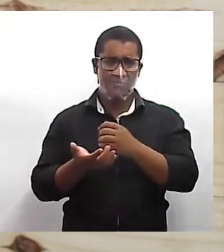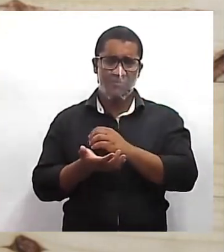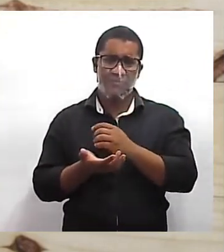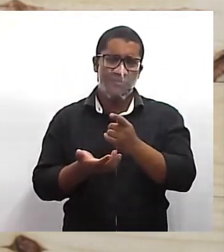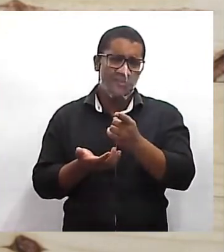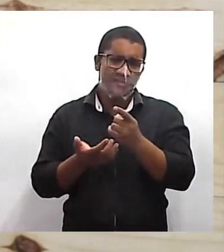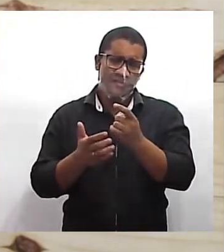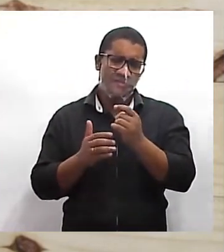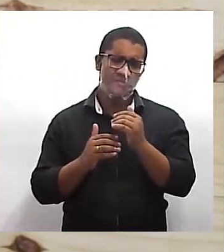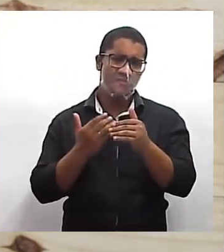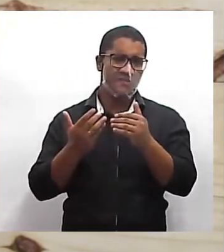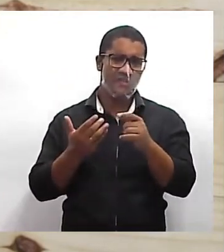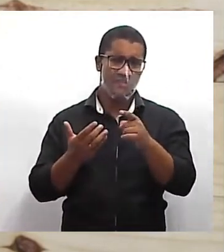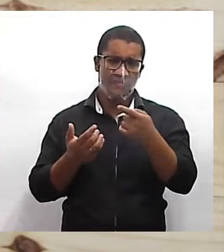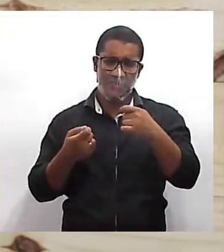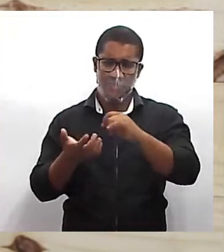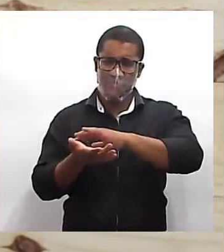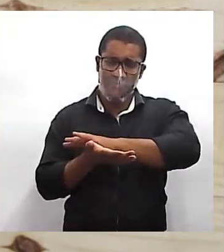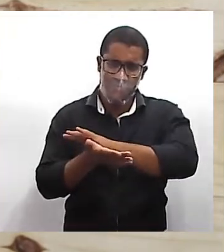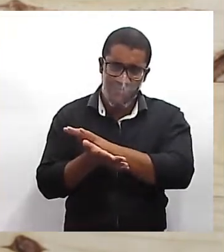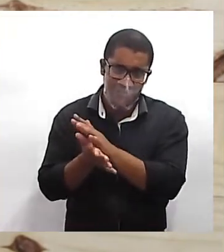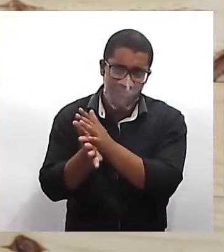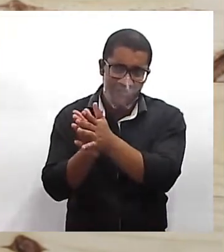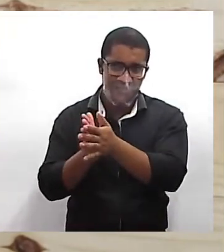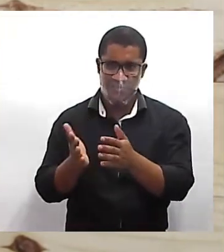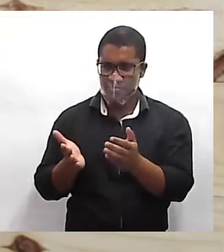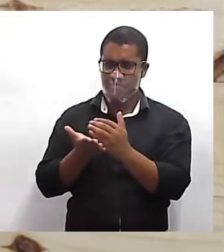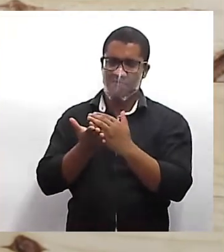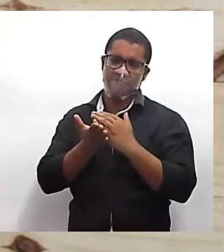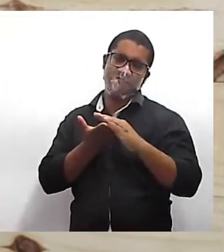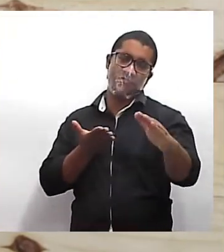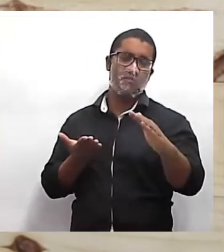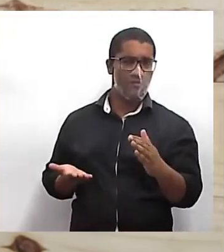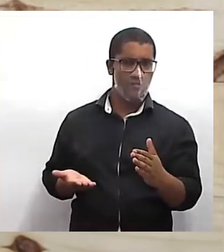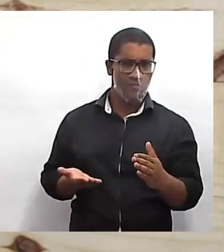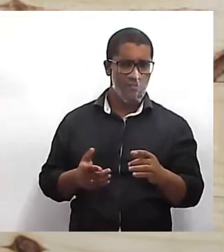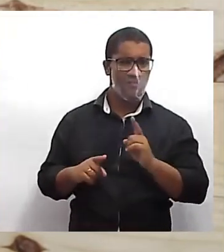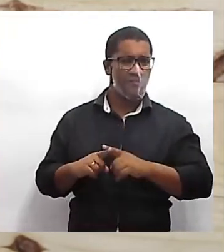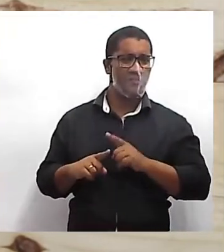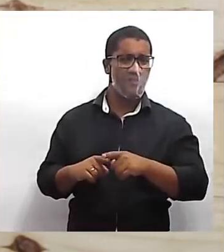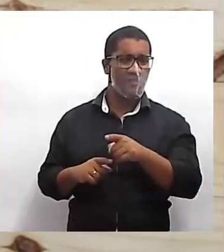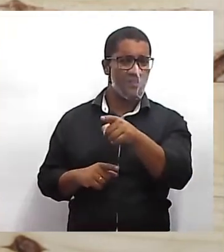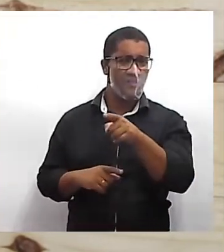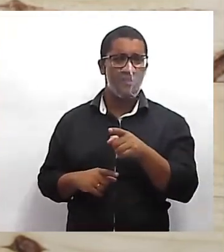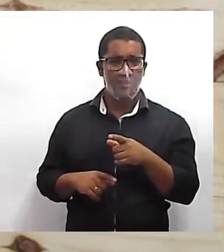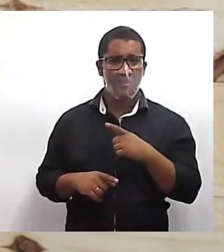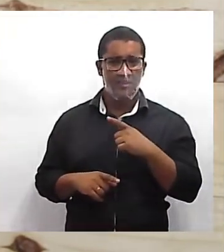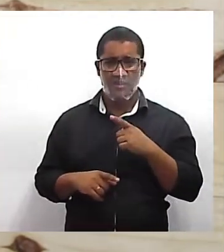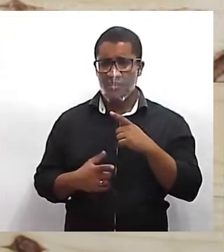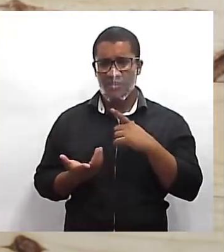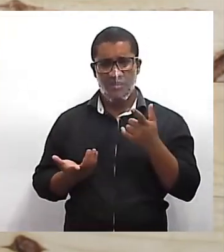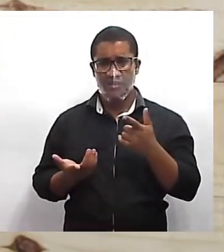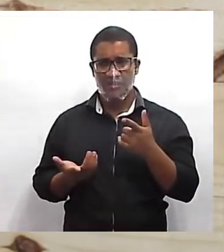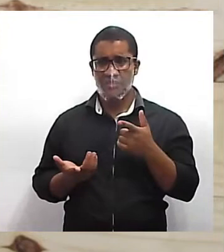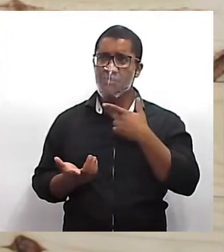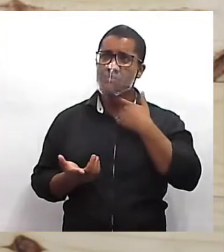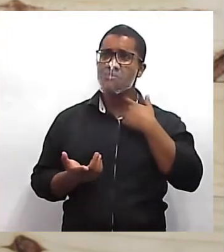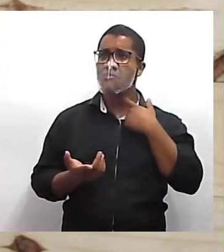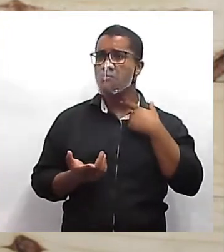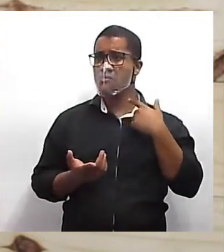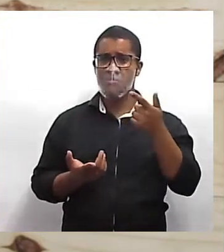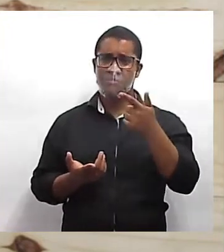ser massacrado, tem que ser execrado da sociedade, porque ele tem uma orientação sexual diferente da